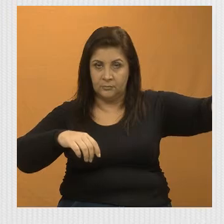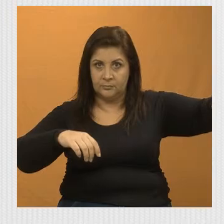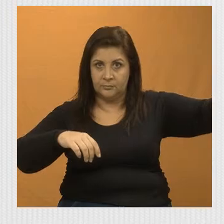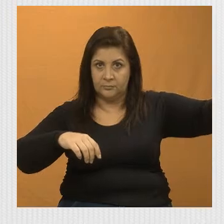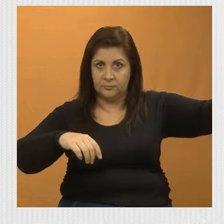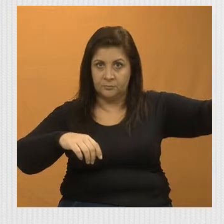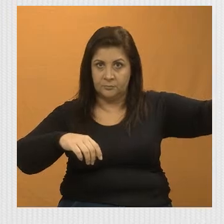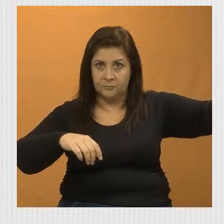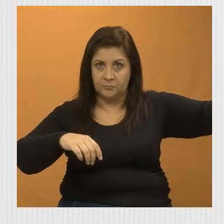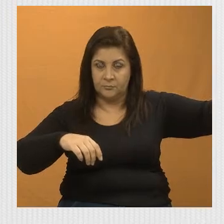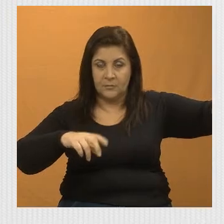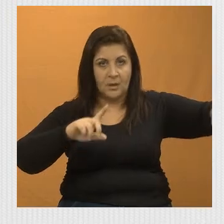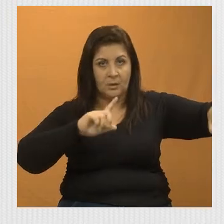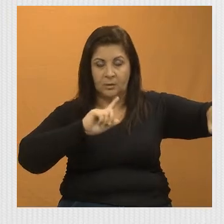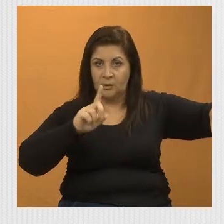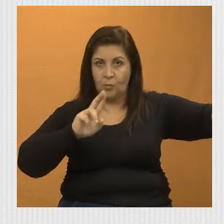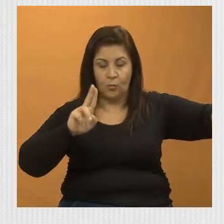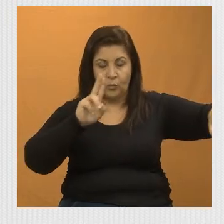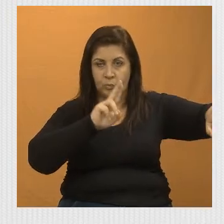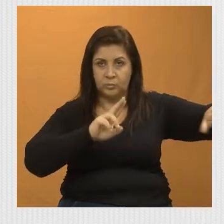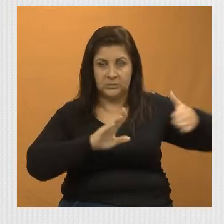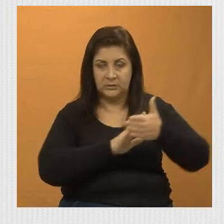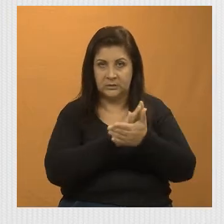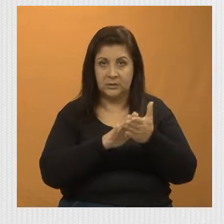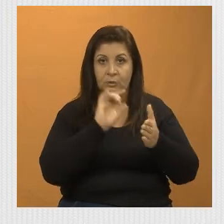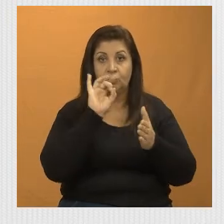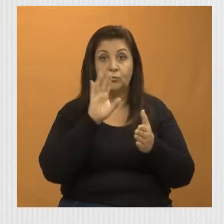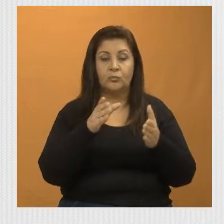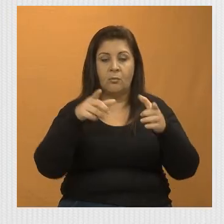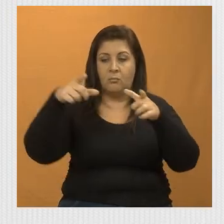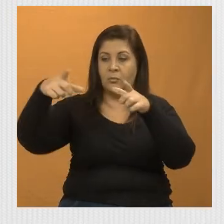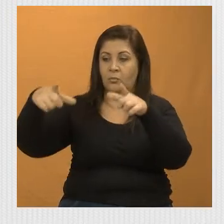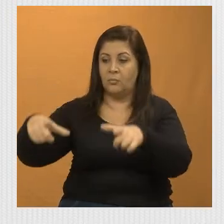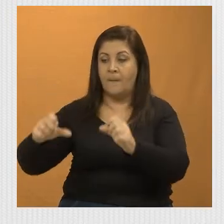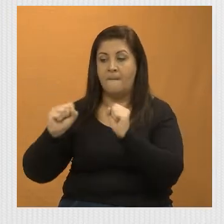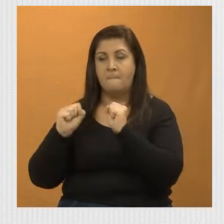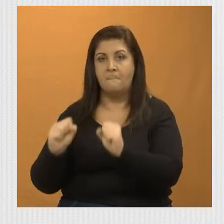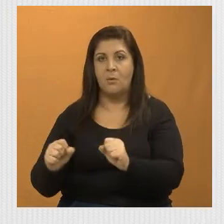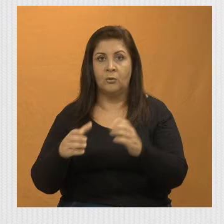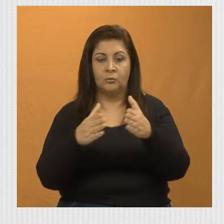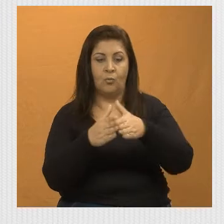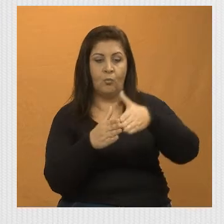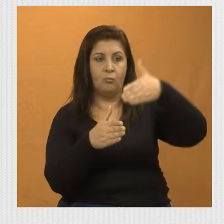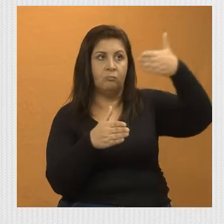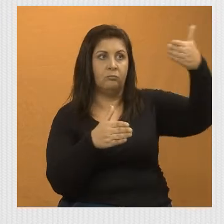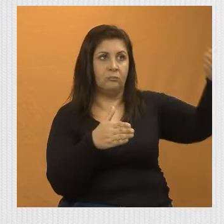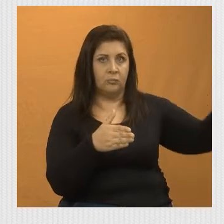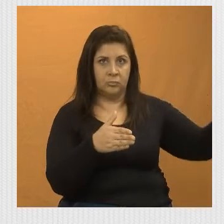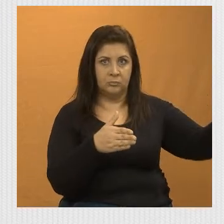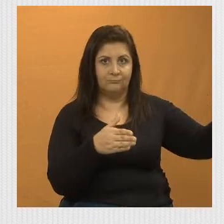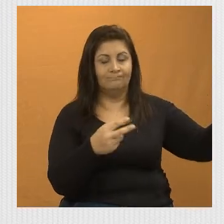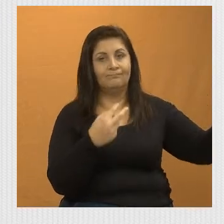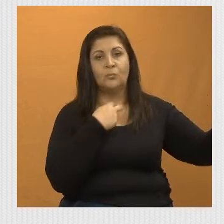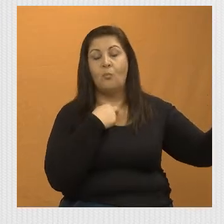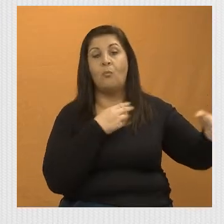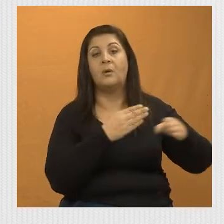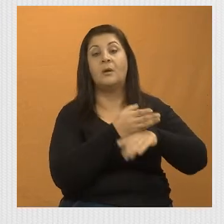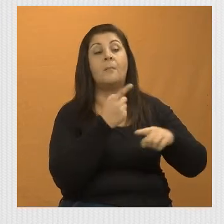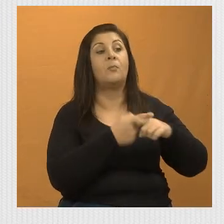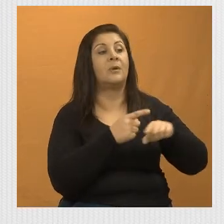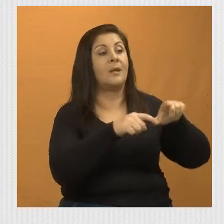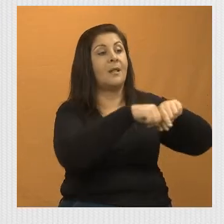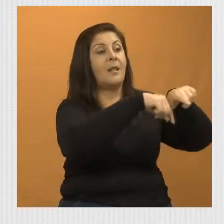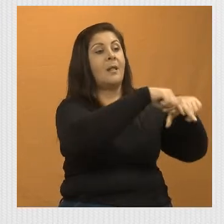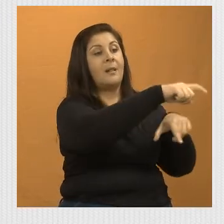frente, foi utilizada. Então, foram 3.000 pessoas ali, fora mais ou menos umas 500 pessoas que não conseguiam entrar. Foi uma